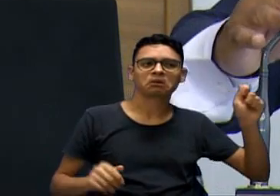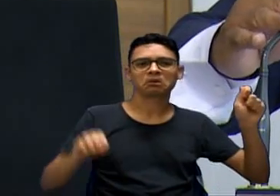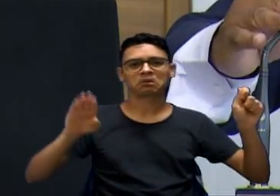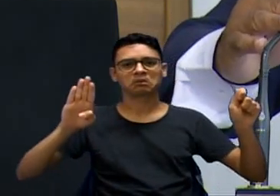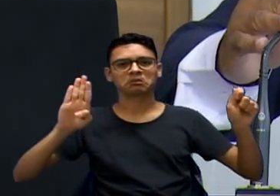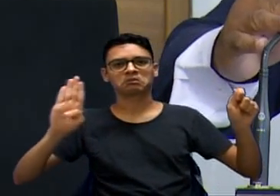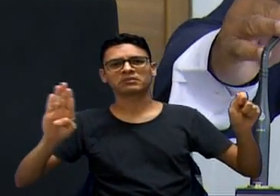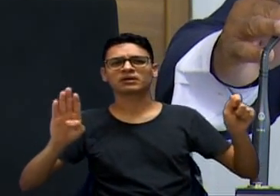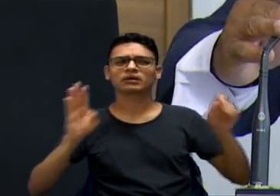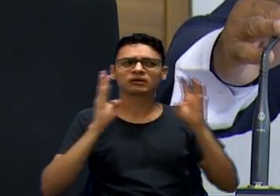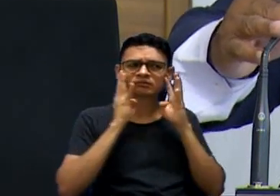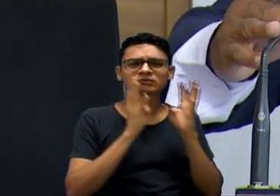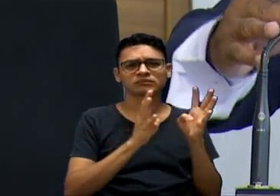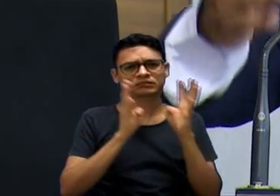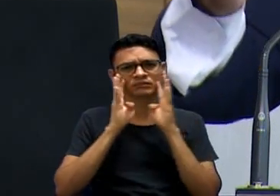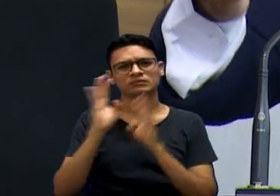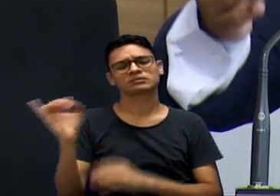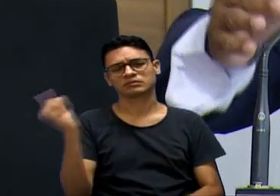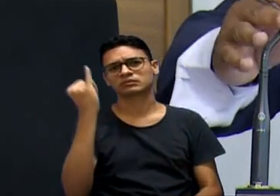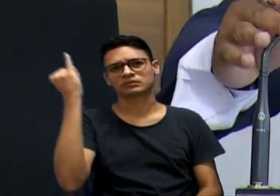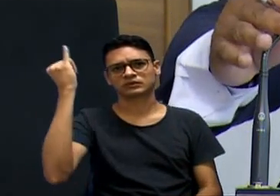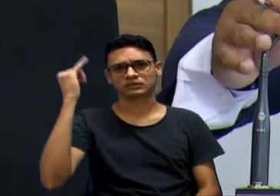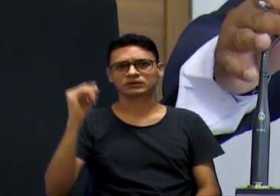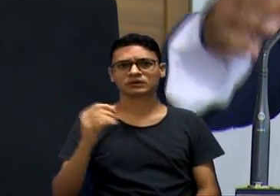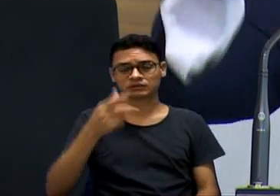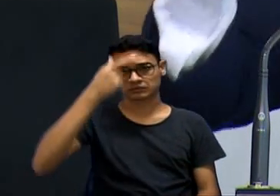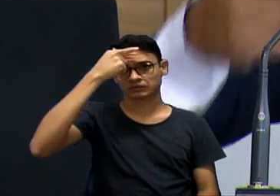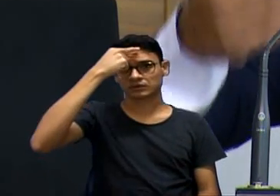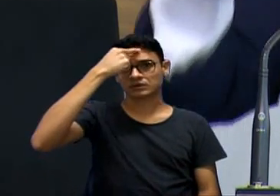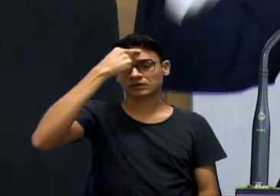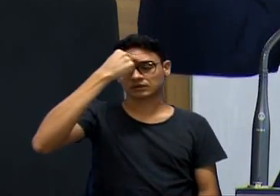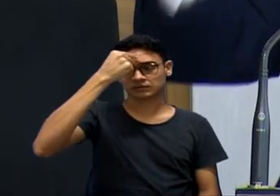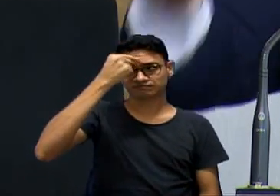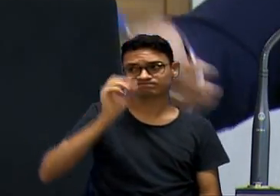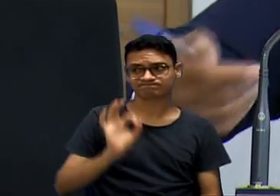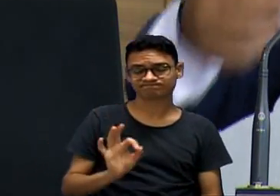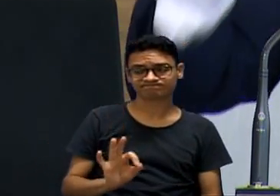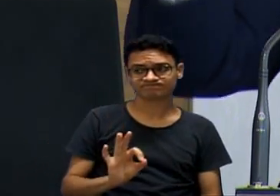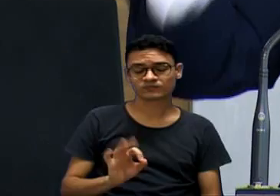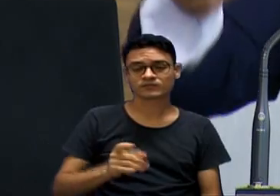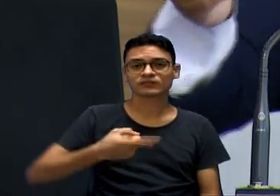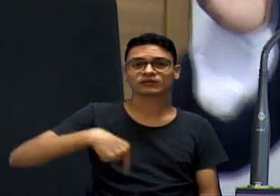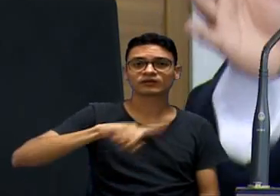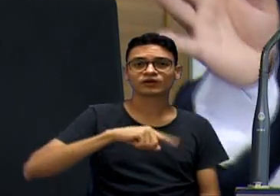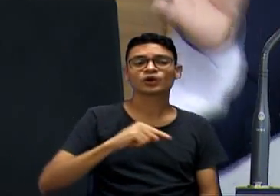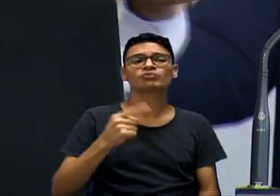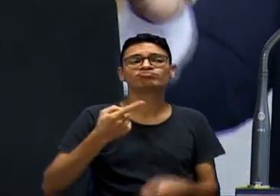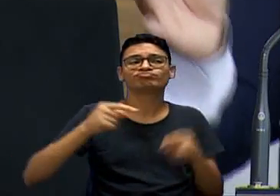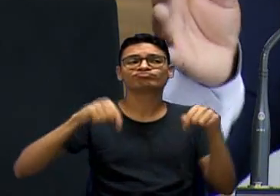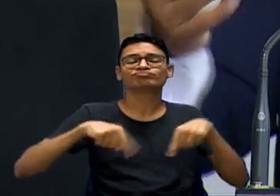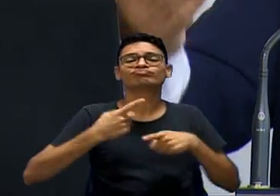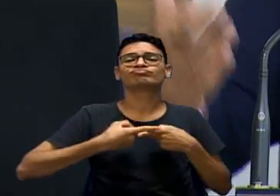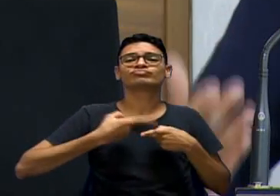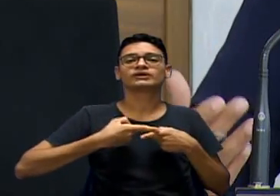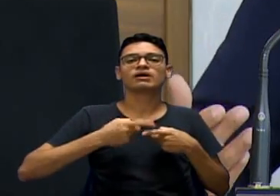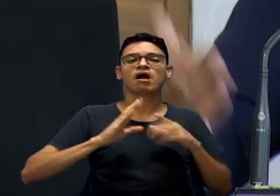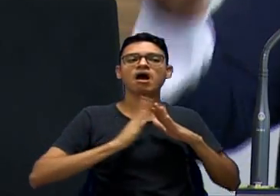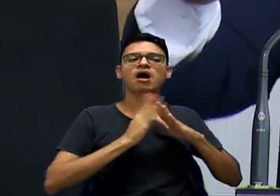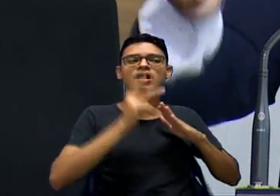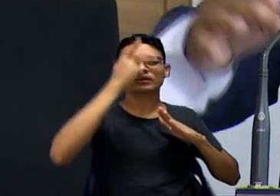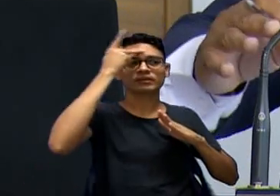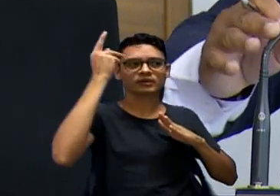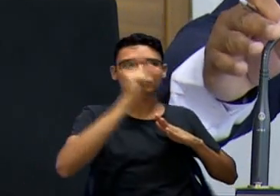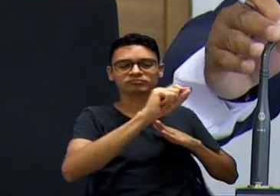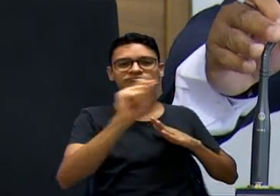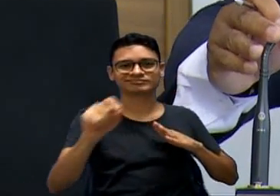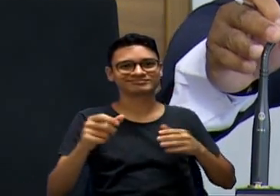ouvir as pessoas, é bom isso daí. Né, vereador Dila? Porque o objetivo nosso aqui é a Casa do Povo, mas vamos tentar um diálogo, porque